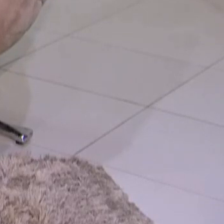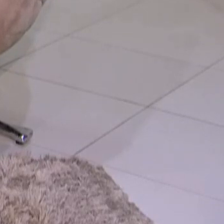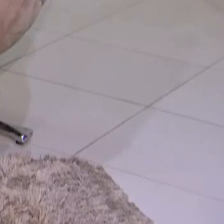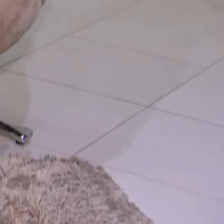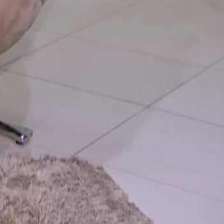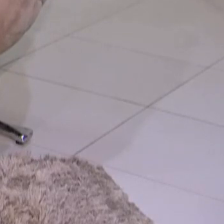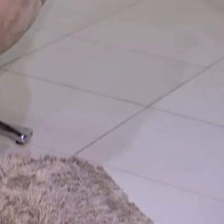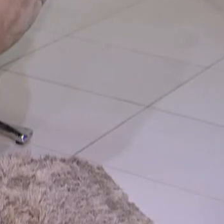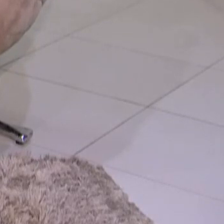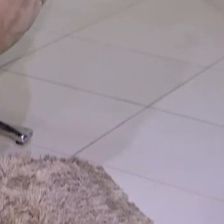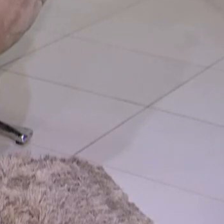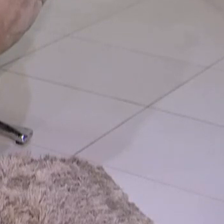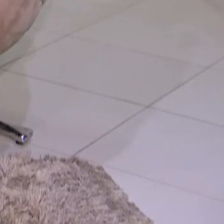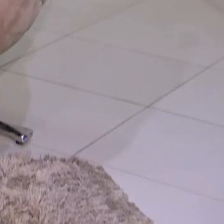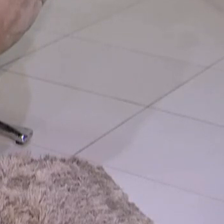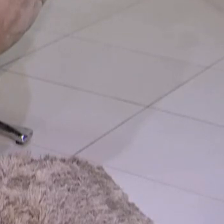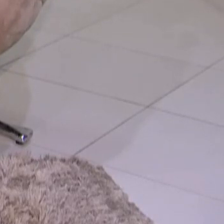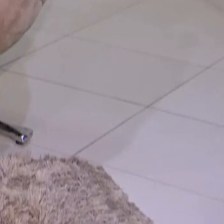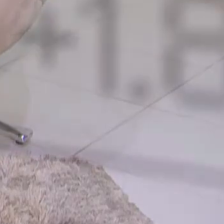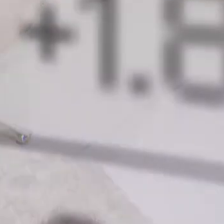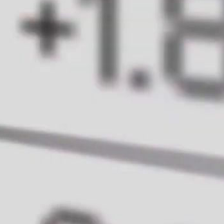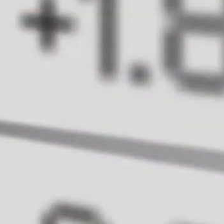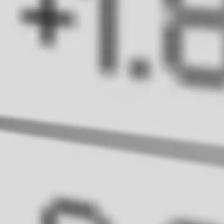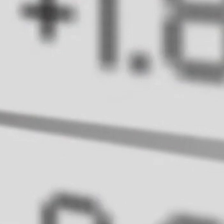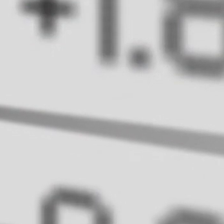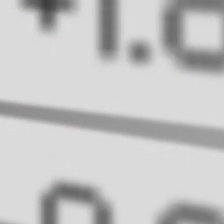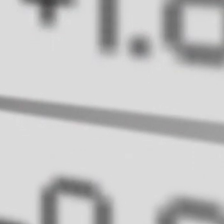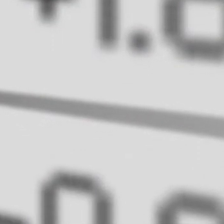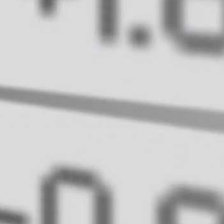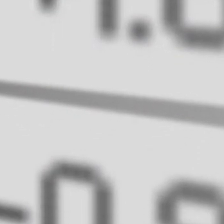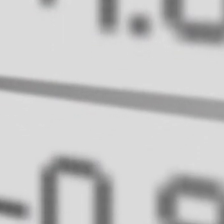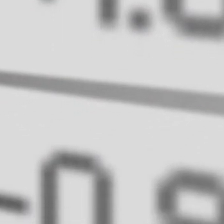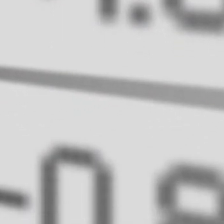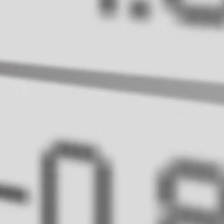Os aplicativos, eles são